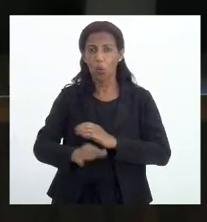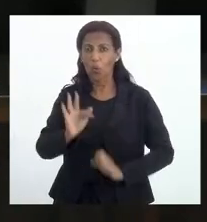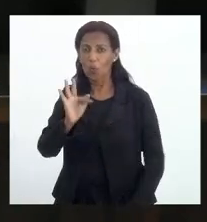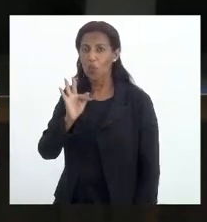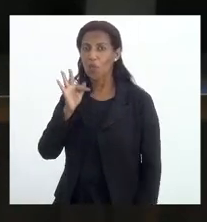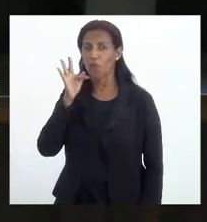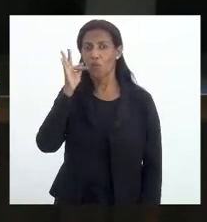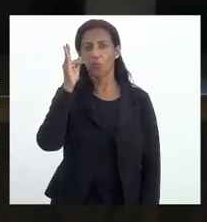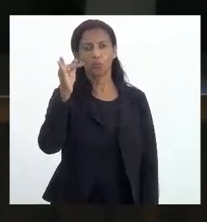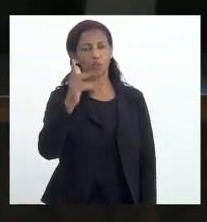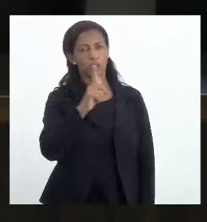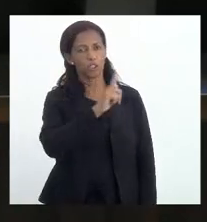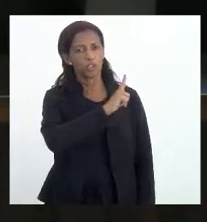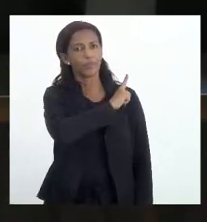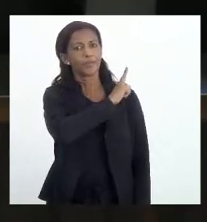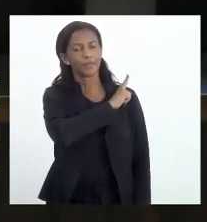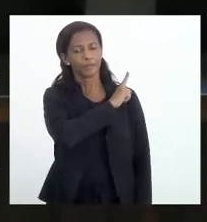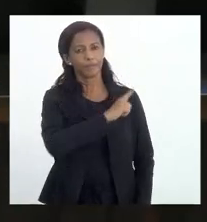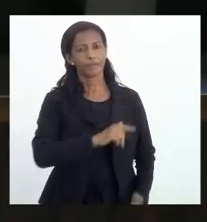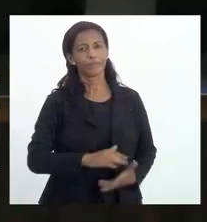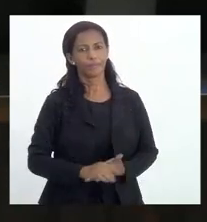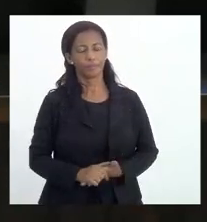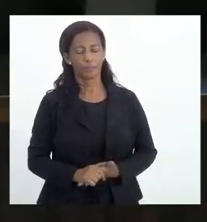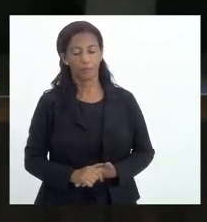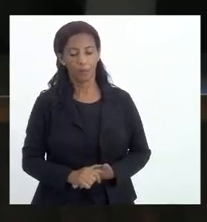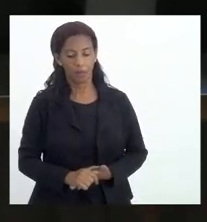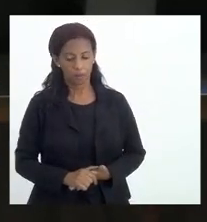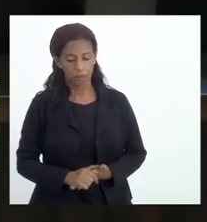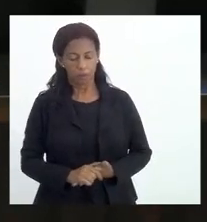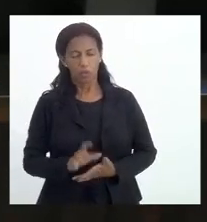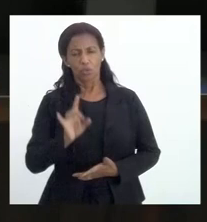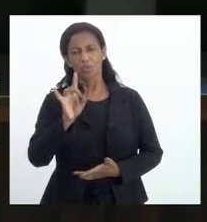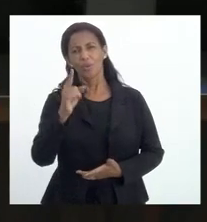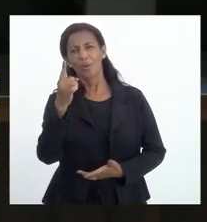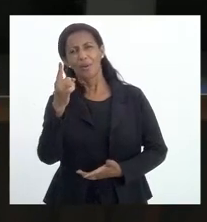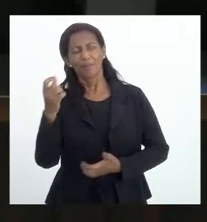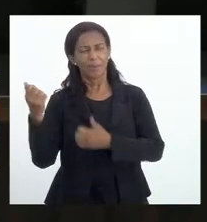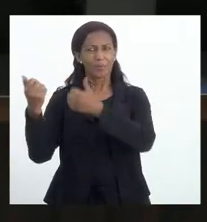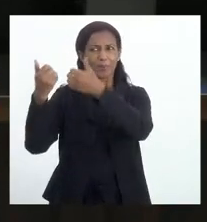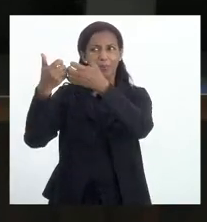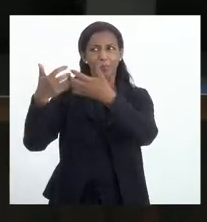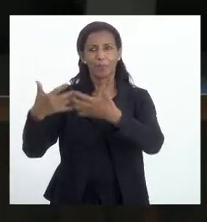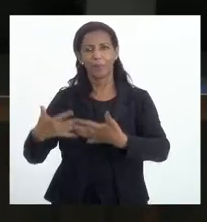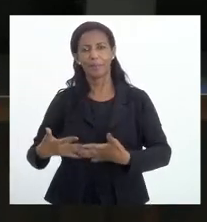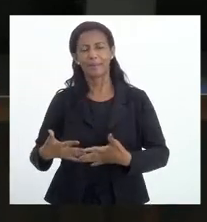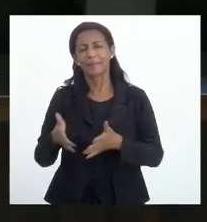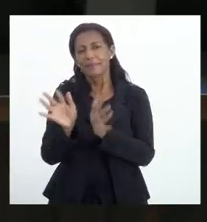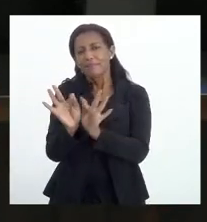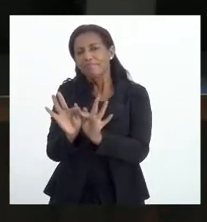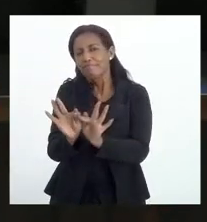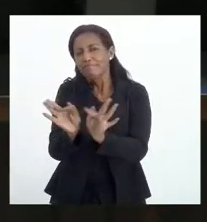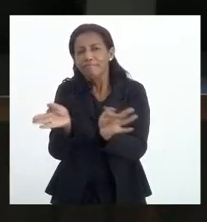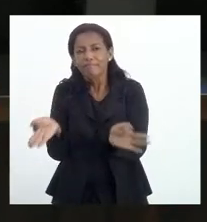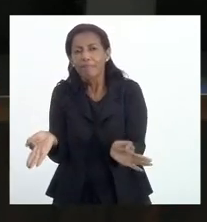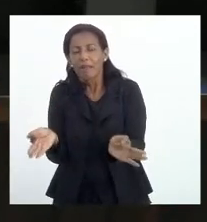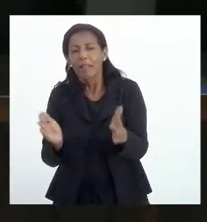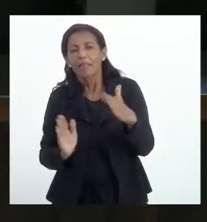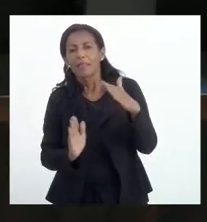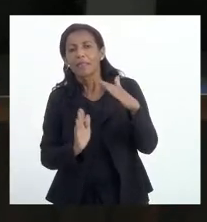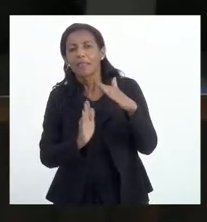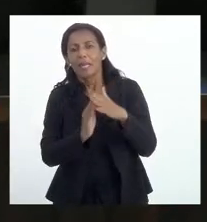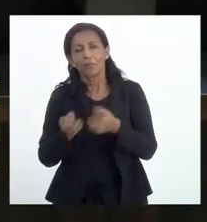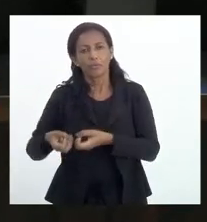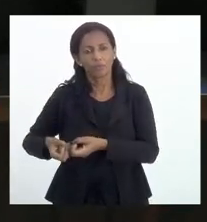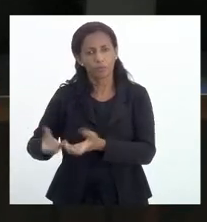futuras gestões. Eu só queria dar uma explicação bastante simples sobre teto de